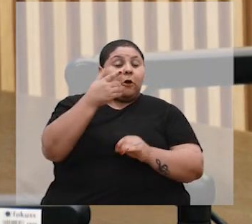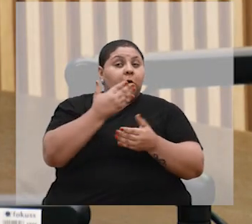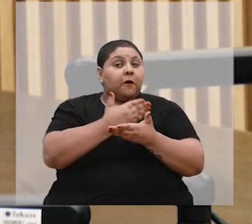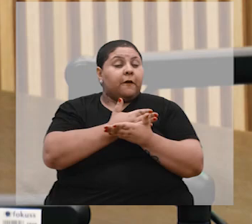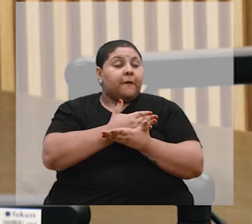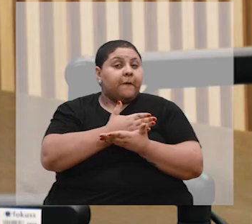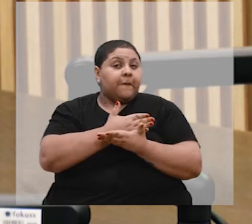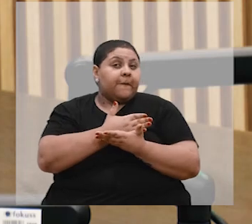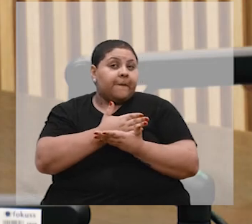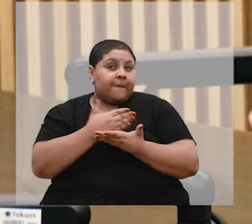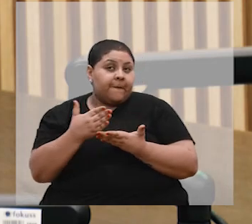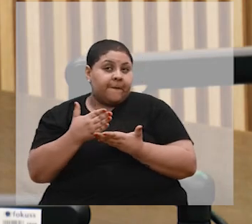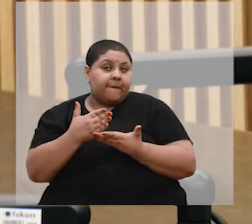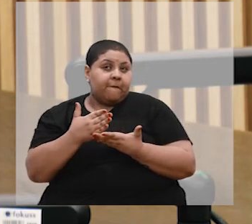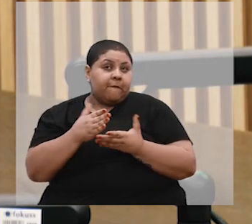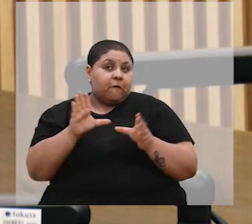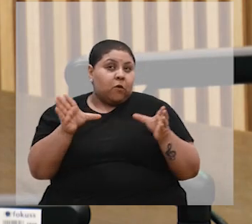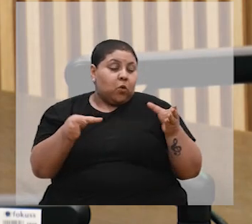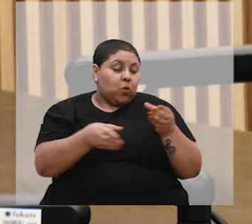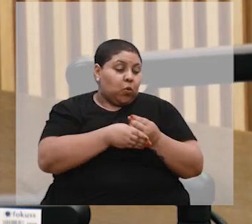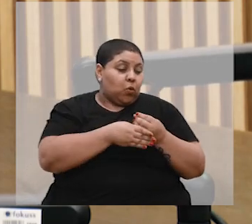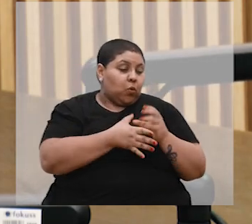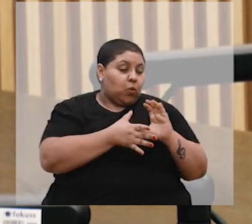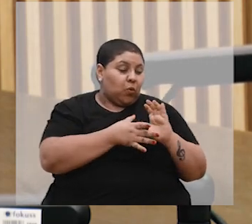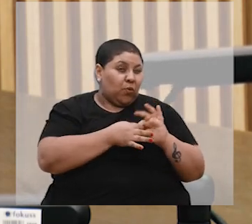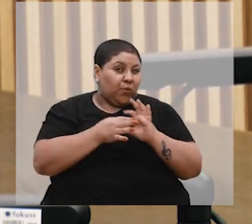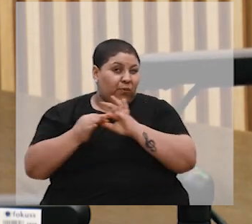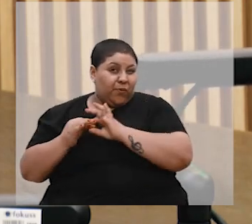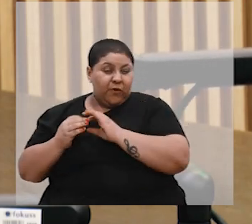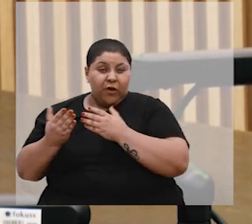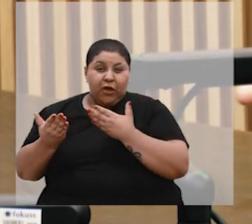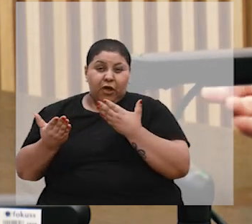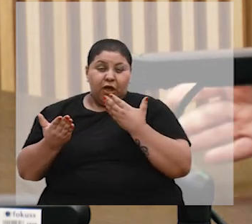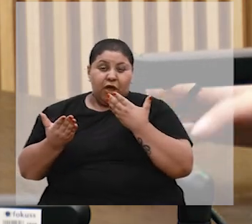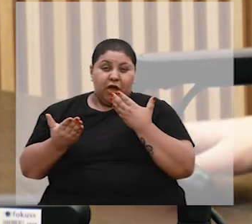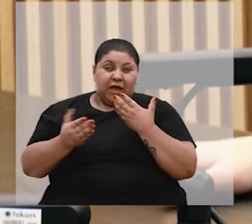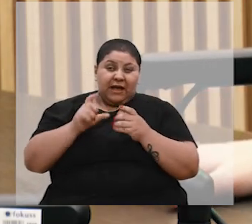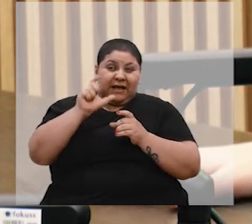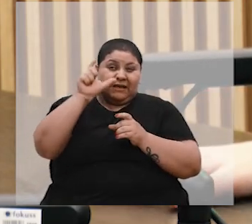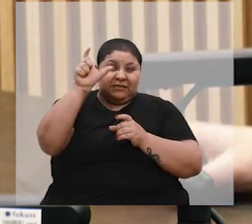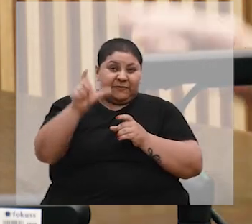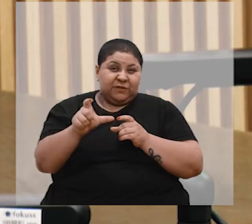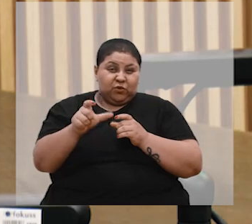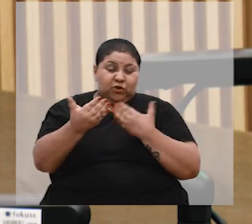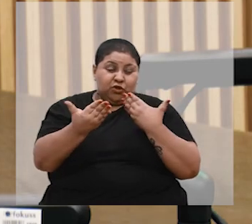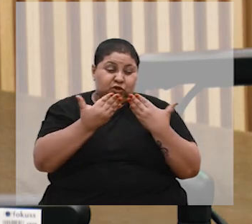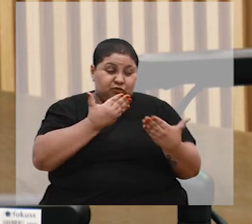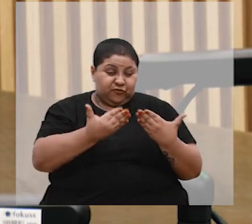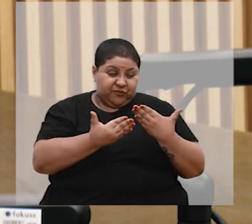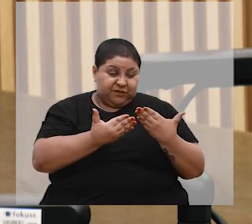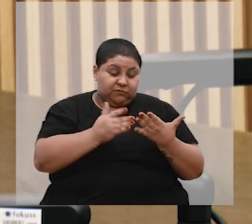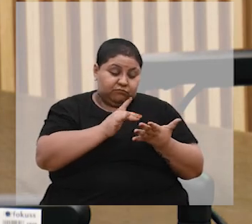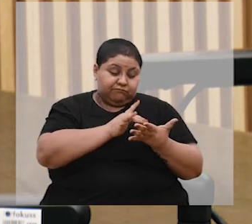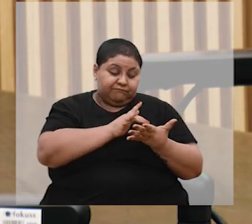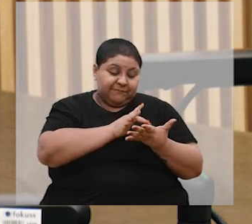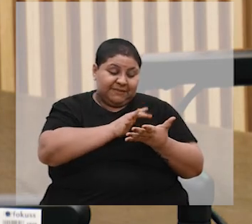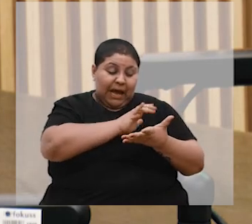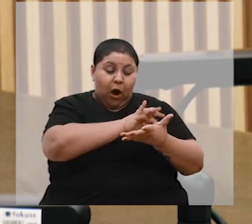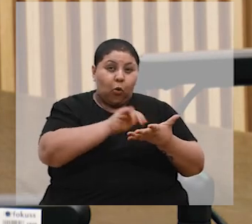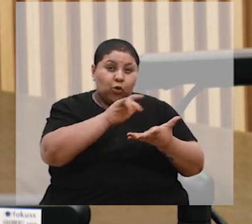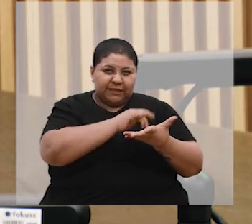e estando num contexto de tanta desconfiança em relação às urnas, penso que é interessante a gente